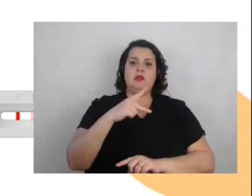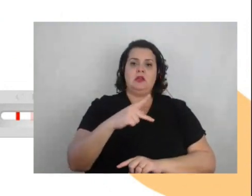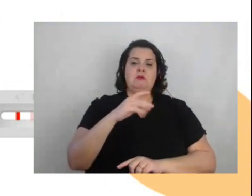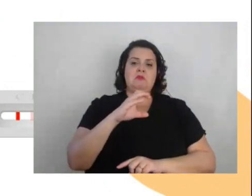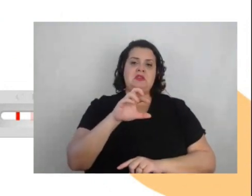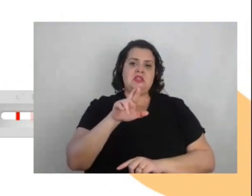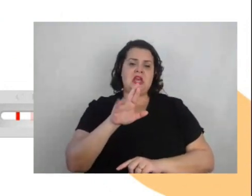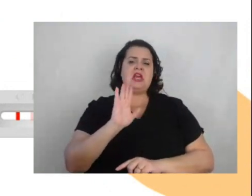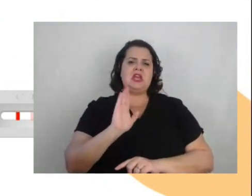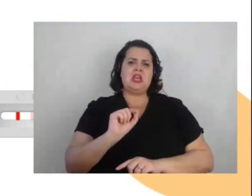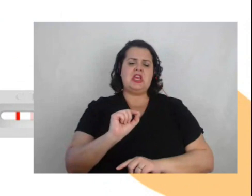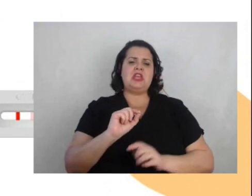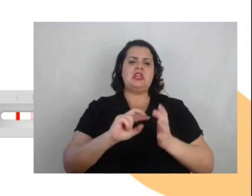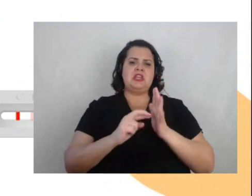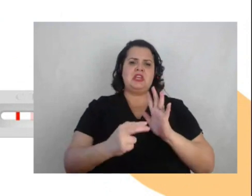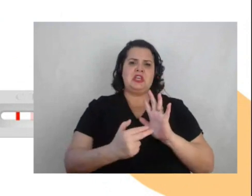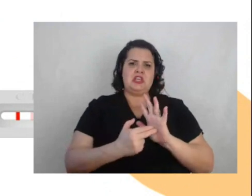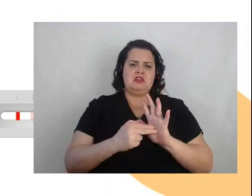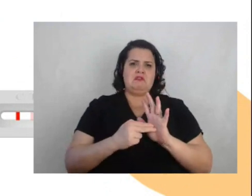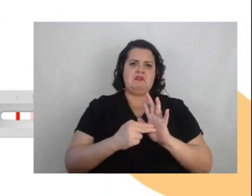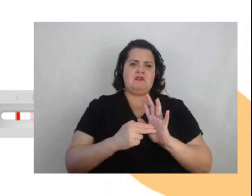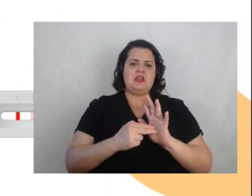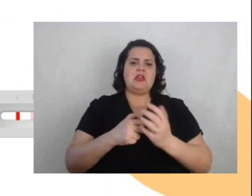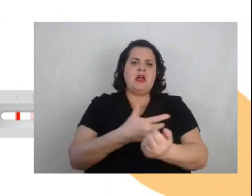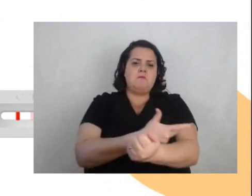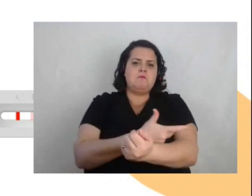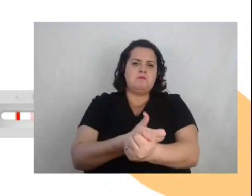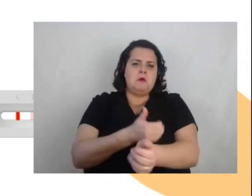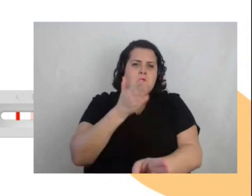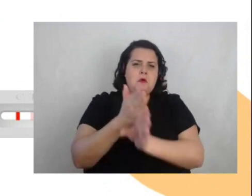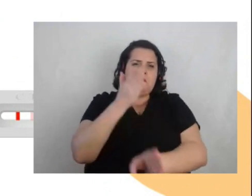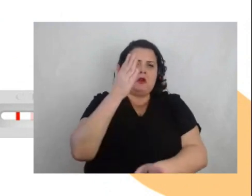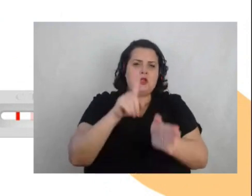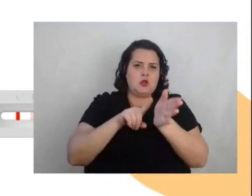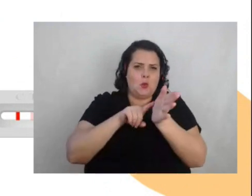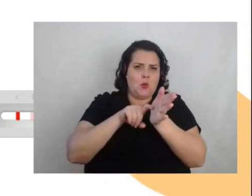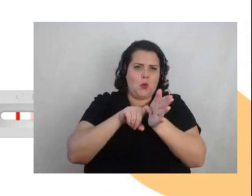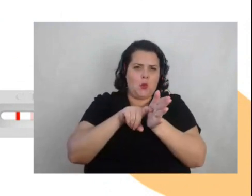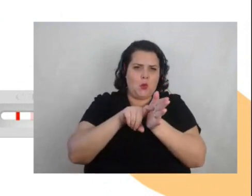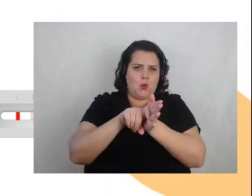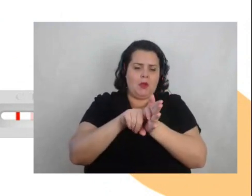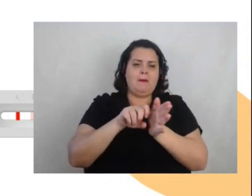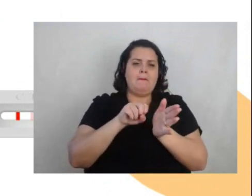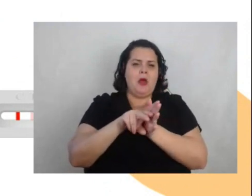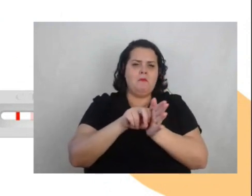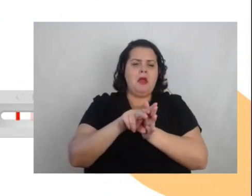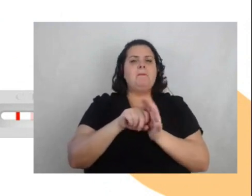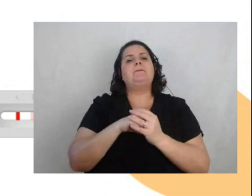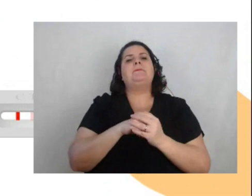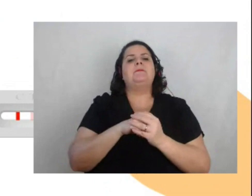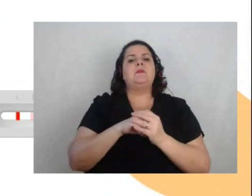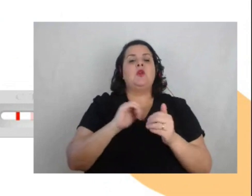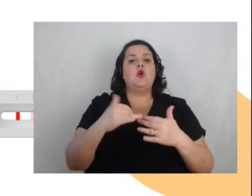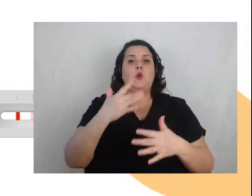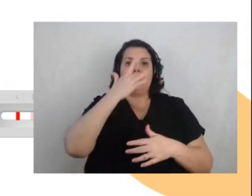exame que identifica o vírus quando o paciente ou funcionário tem